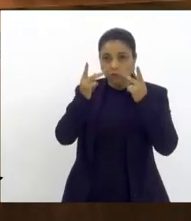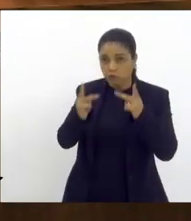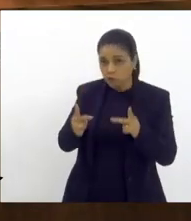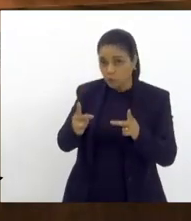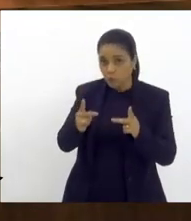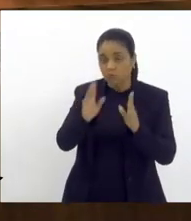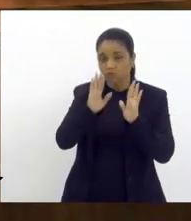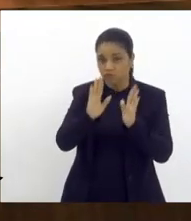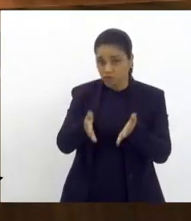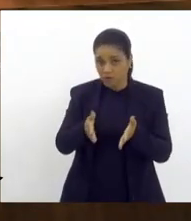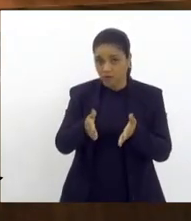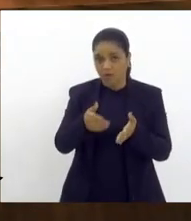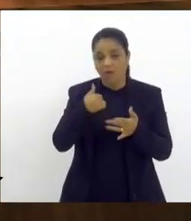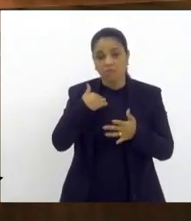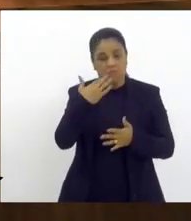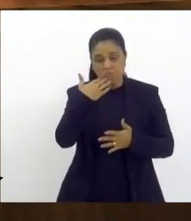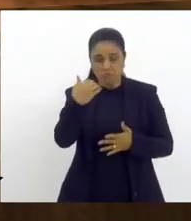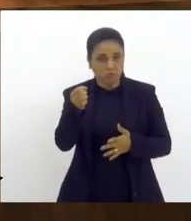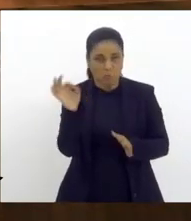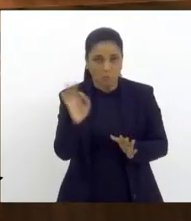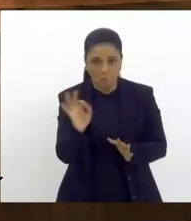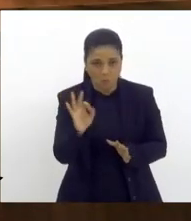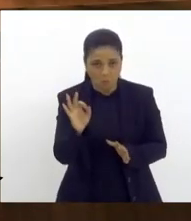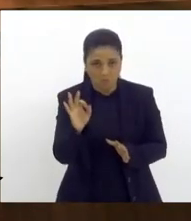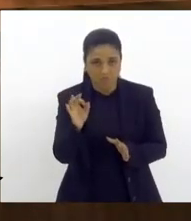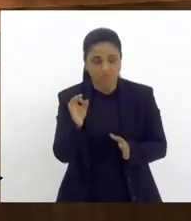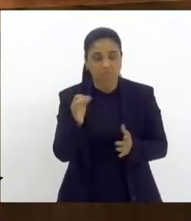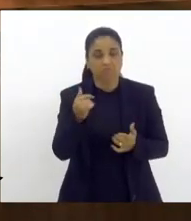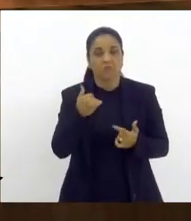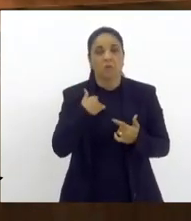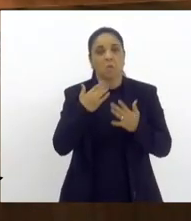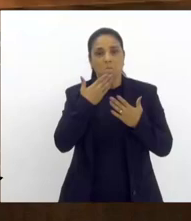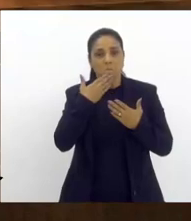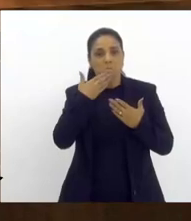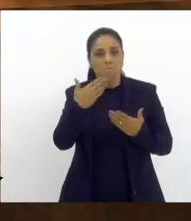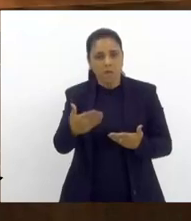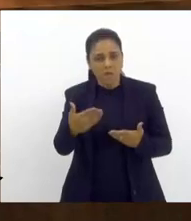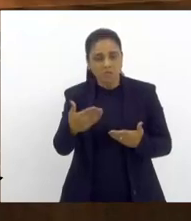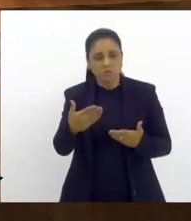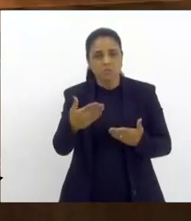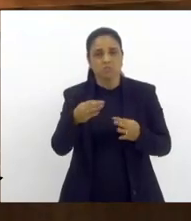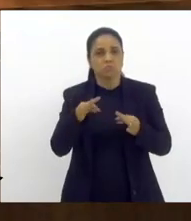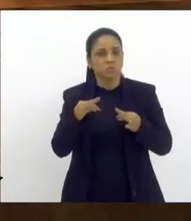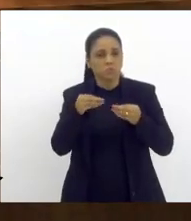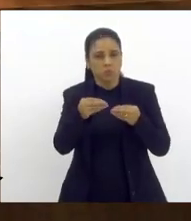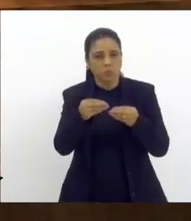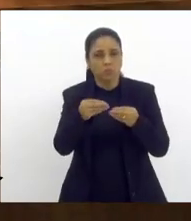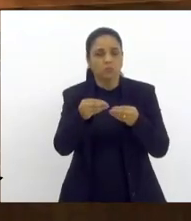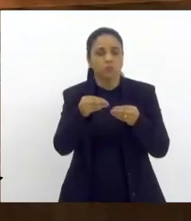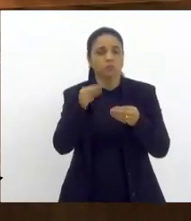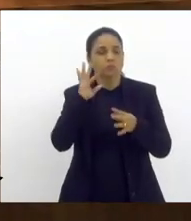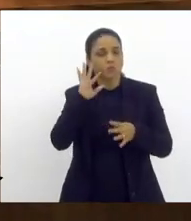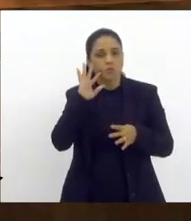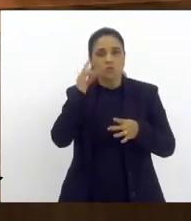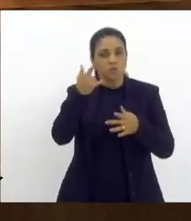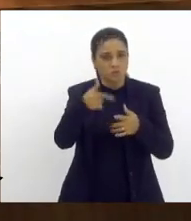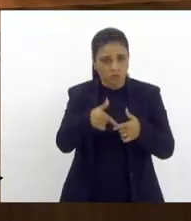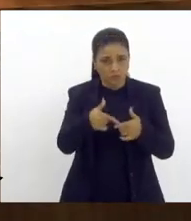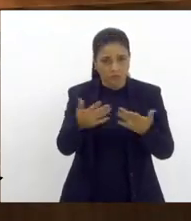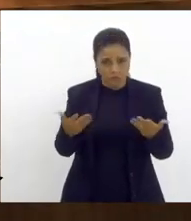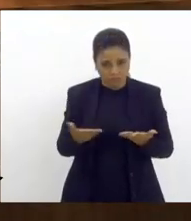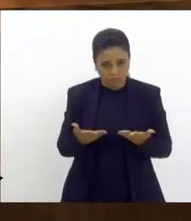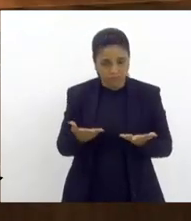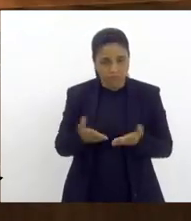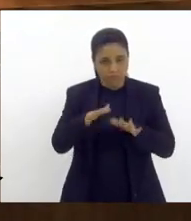predisposta não fui chamado ao contrário peço aqui toda celeridade possível para que esse caso se desligue ainda